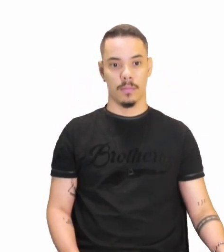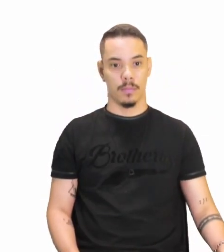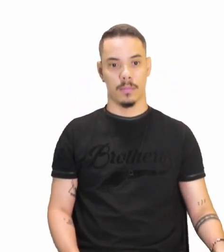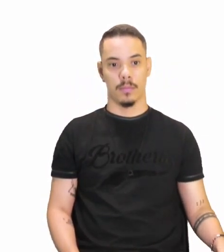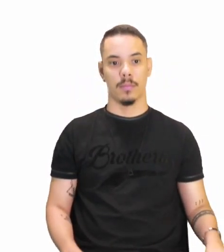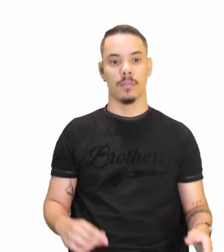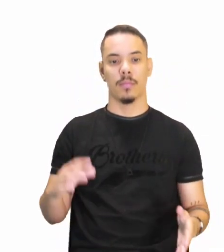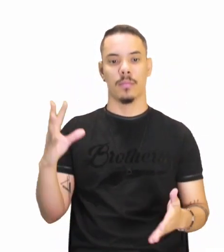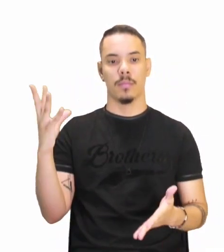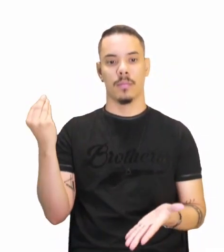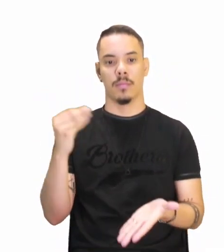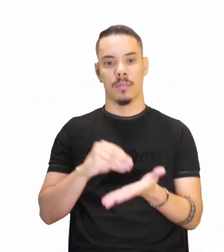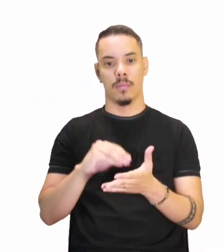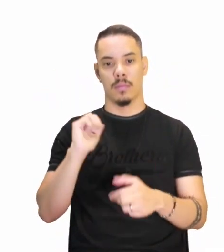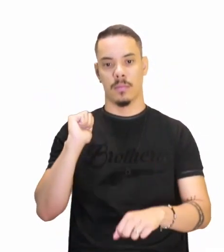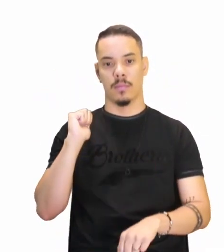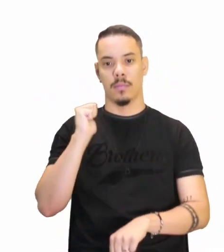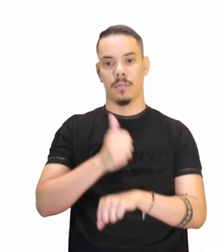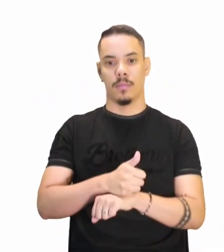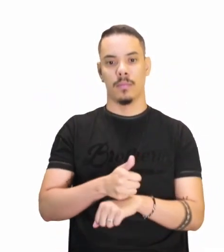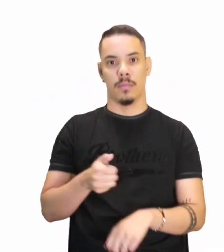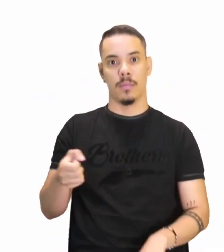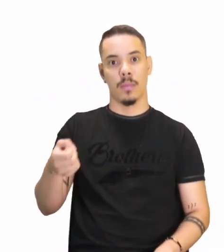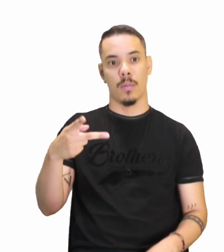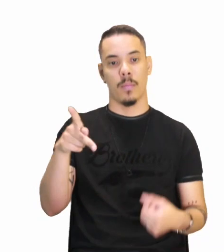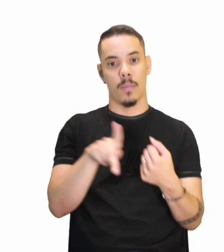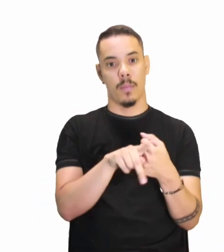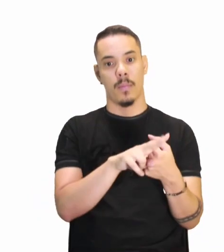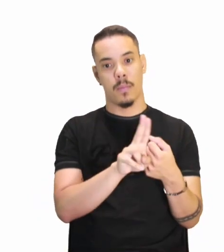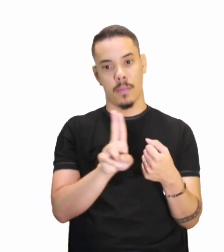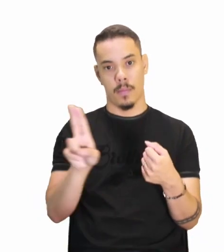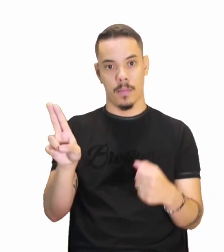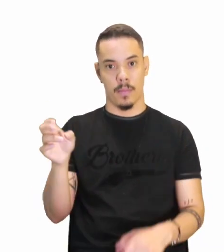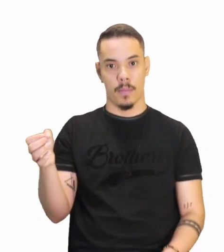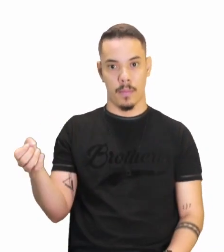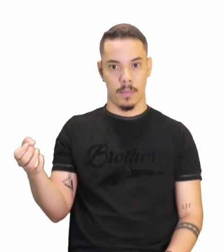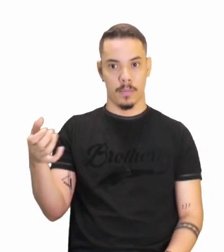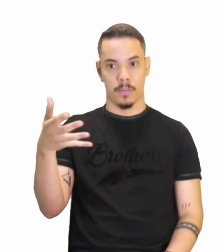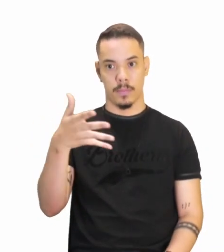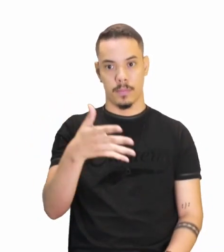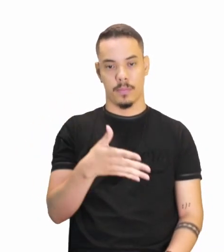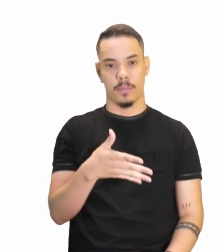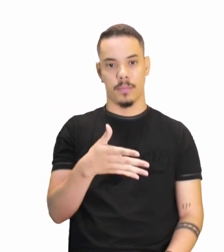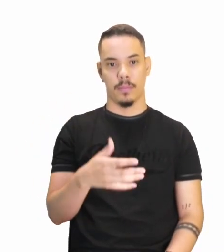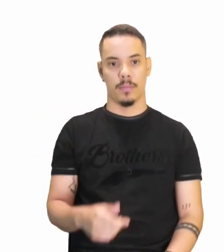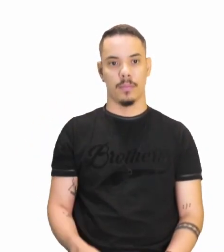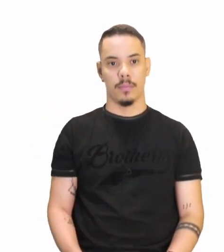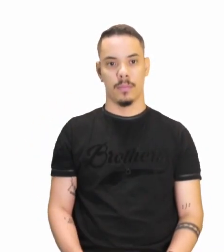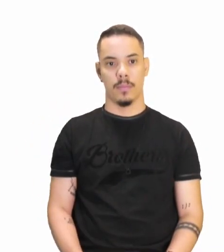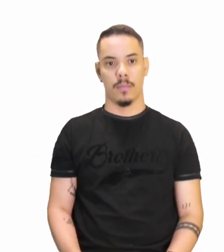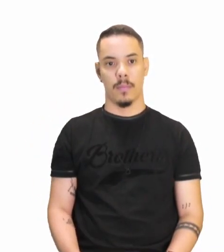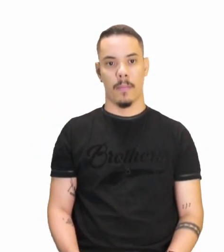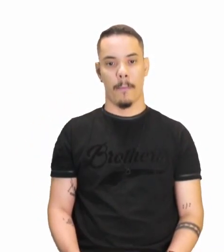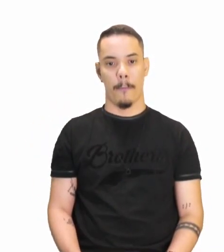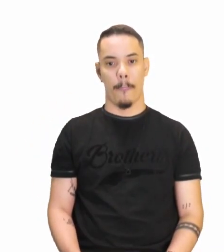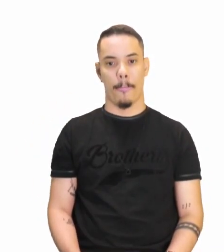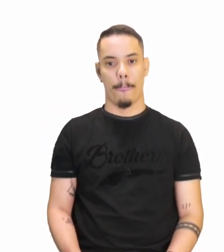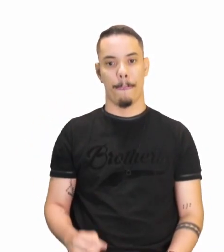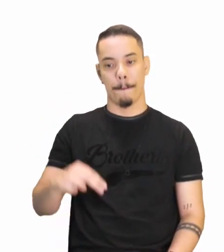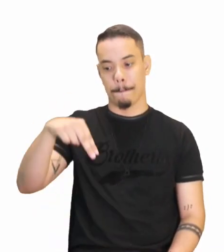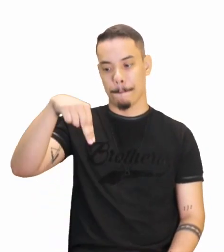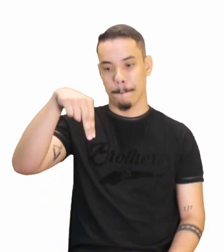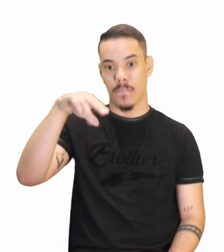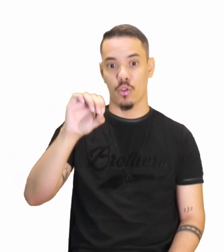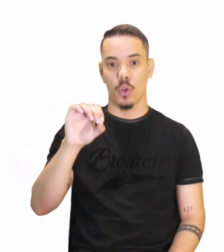puseram no a forma pronominal o no presta atenção refere-se